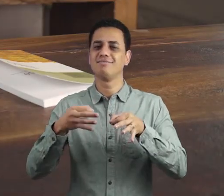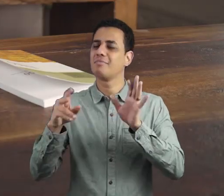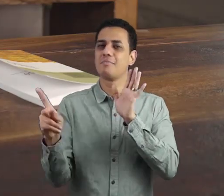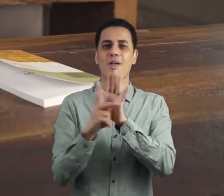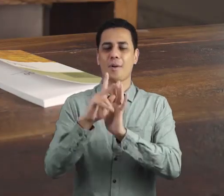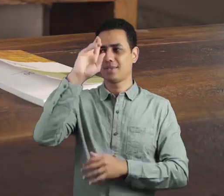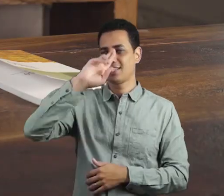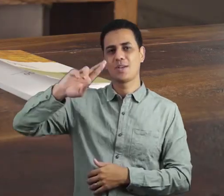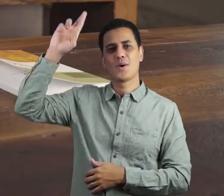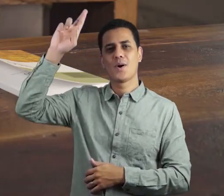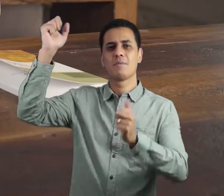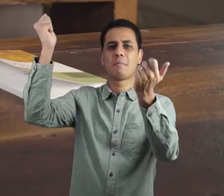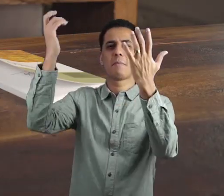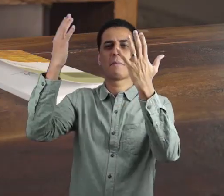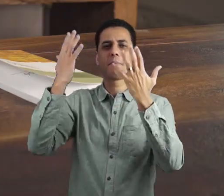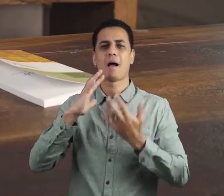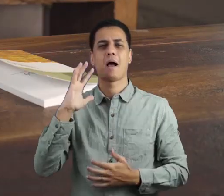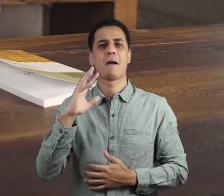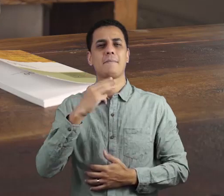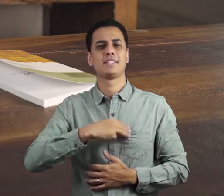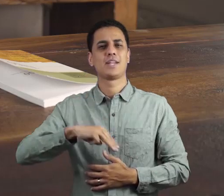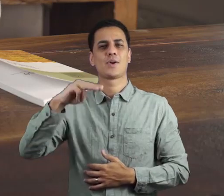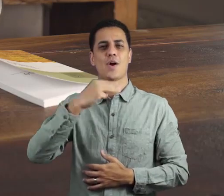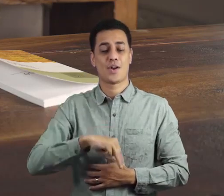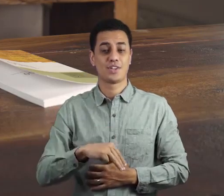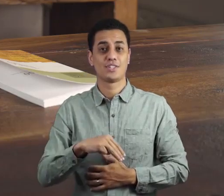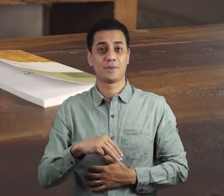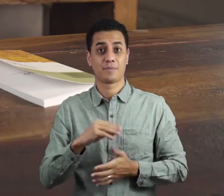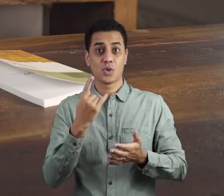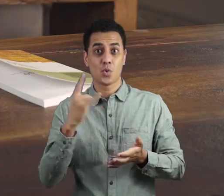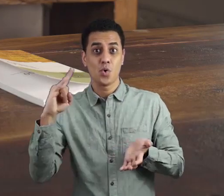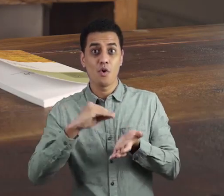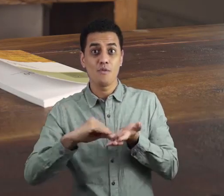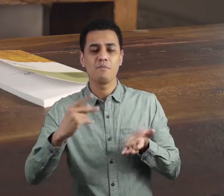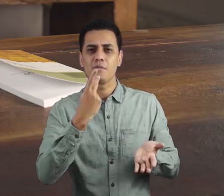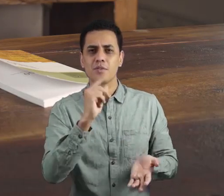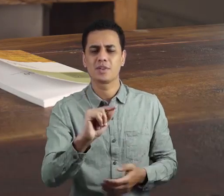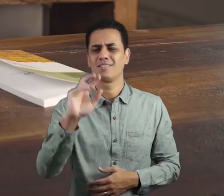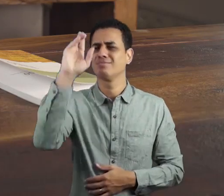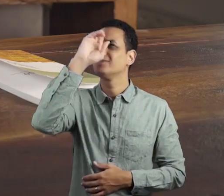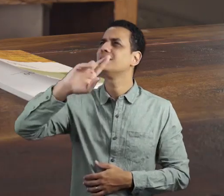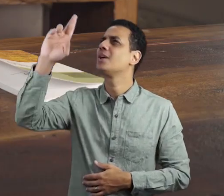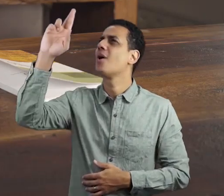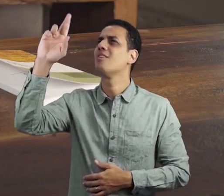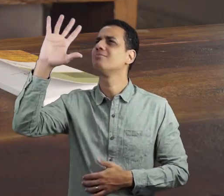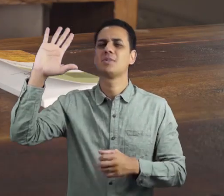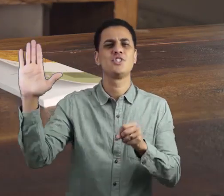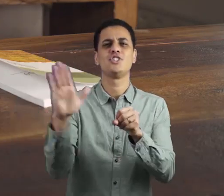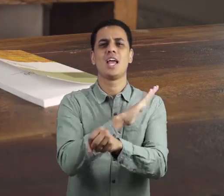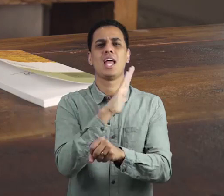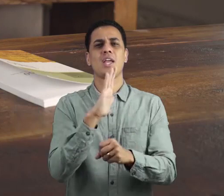conosco. Que lição! Eu confesso que há tanto para falar sobre esse assunto, mas eu acho que hoje já é